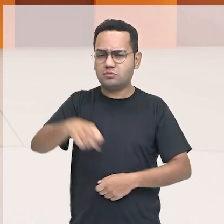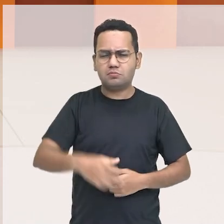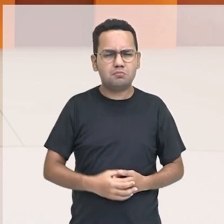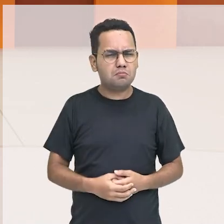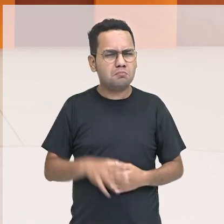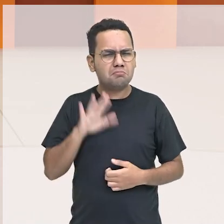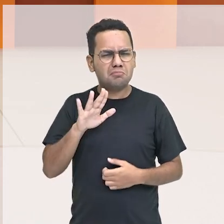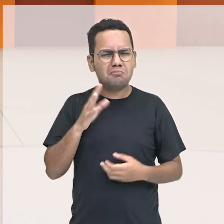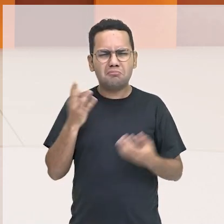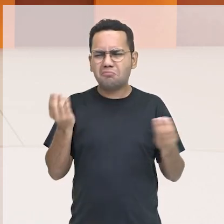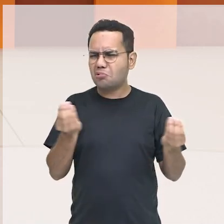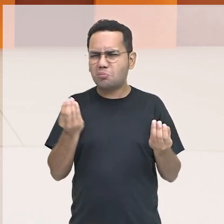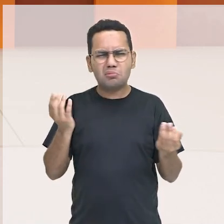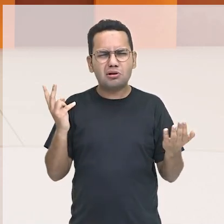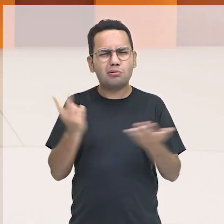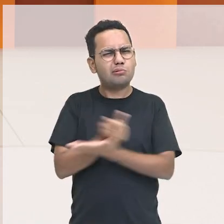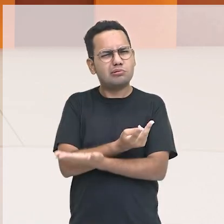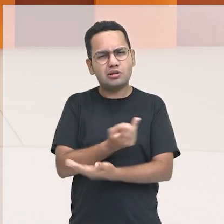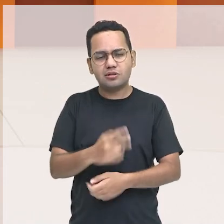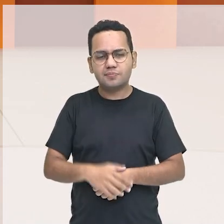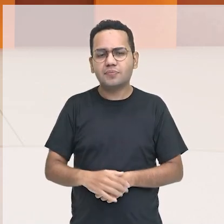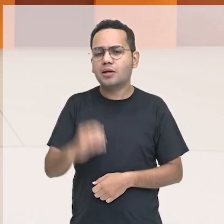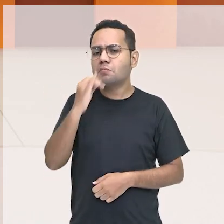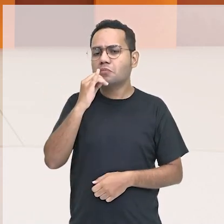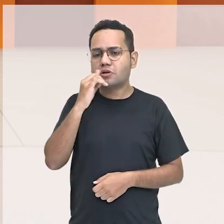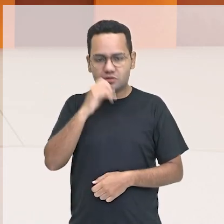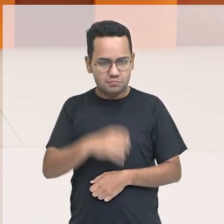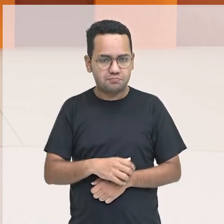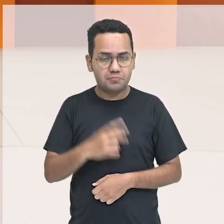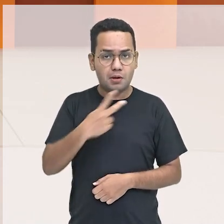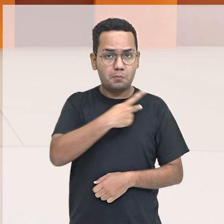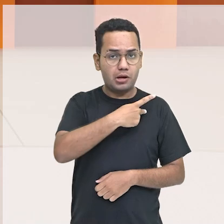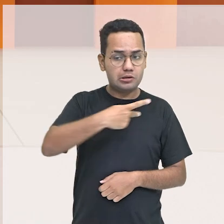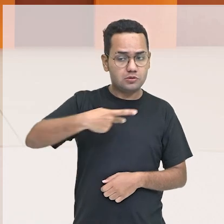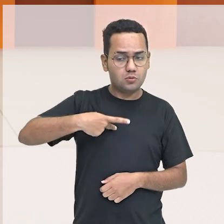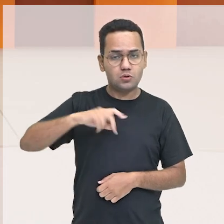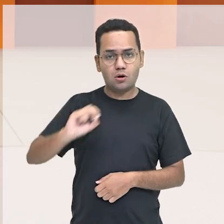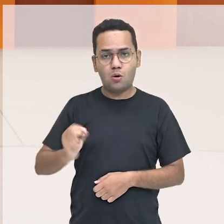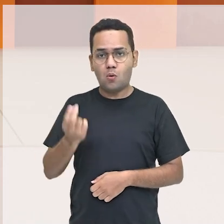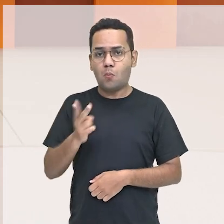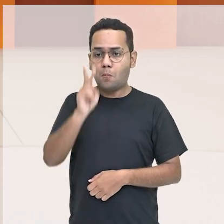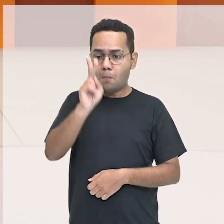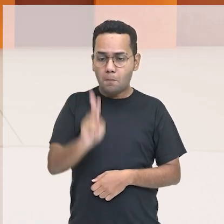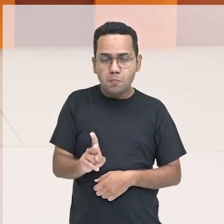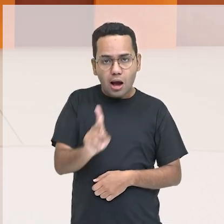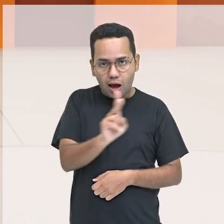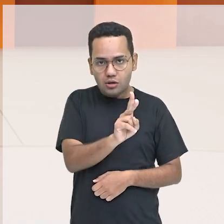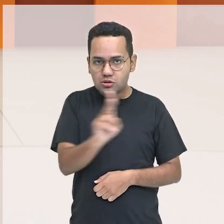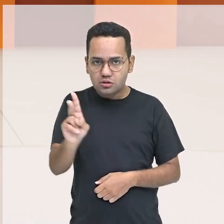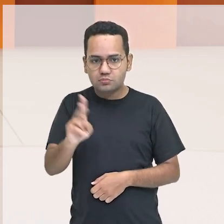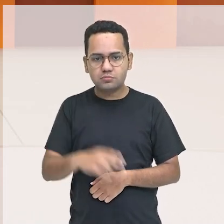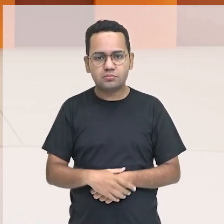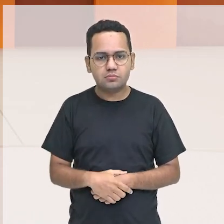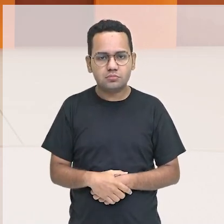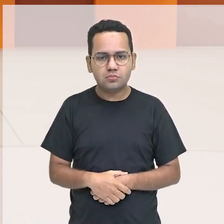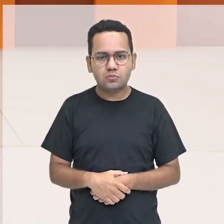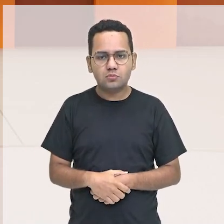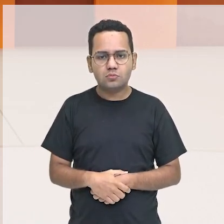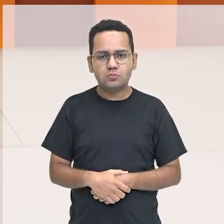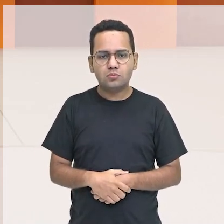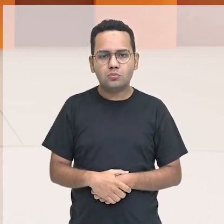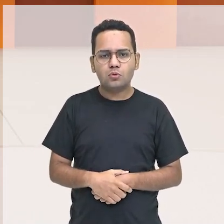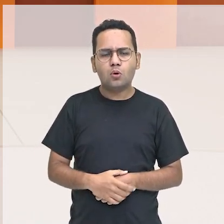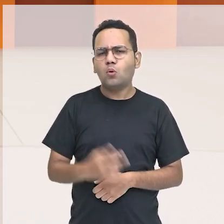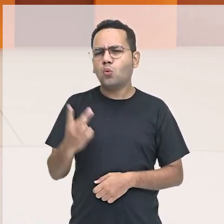professor? Quando, né, os pastores, os padres trabalham para que você viva, né,